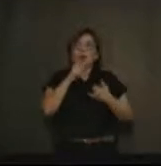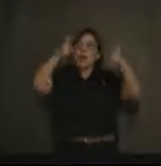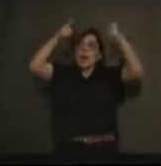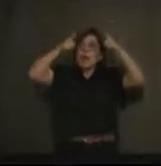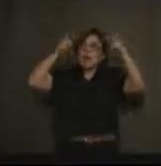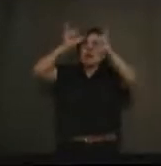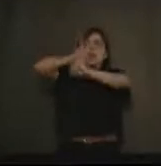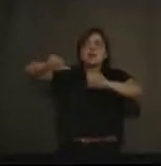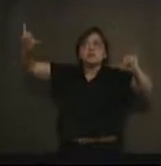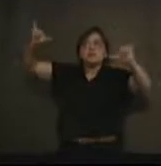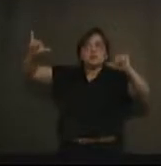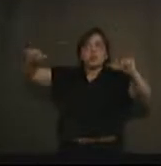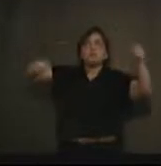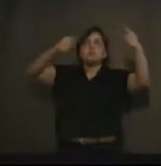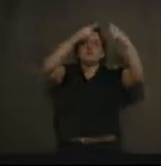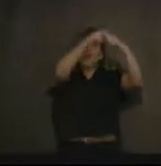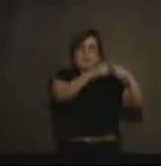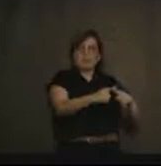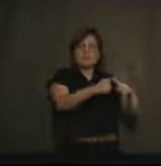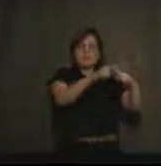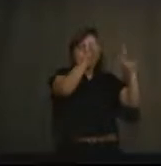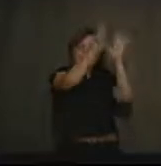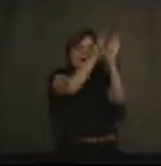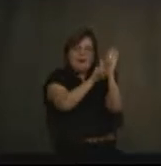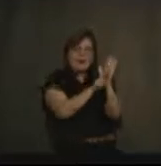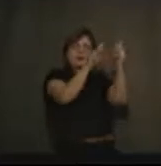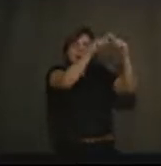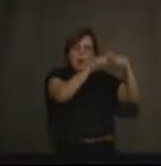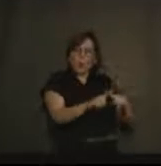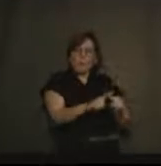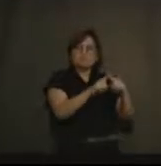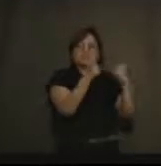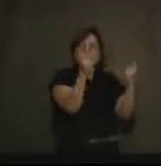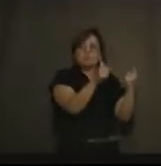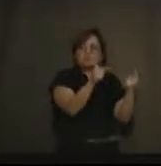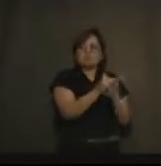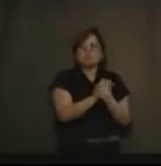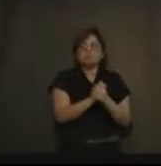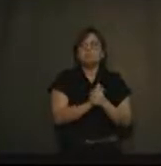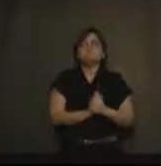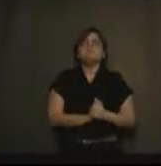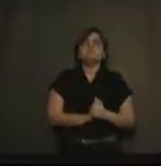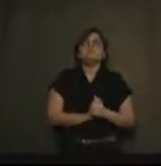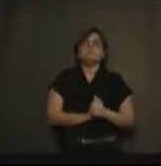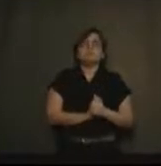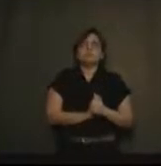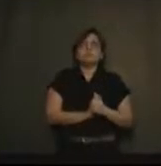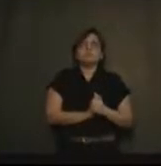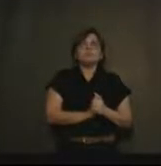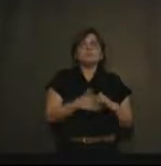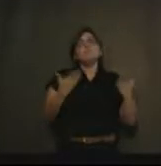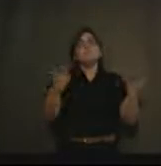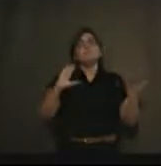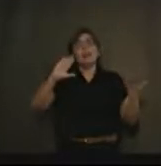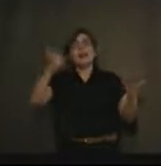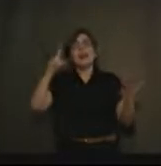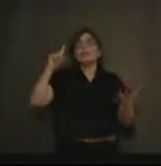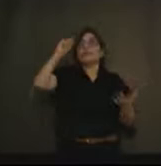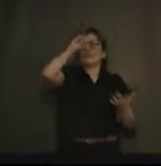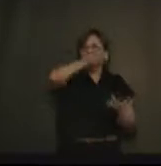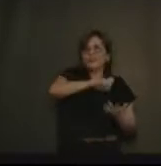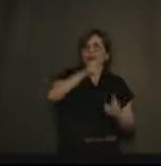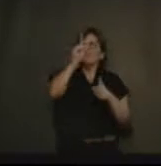a competição, as regras da competição para esse prêmio e, de fato, as dificuldades, os